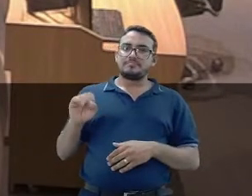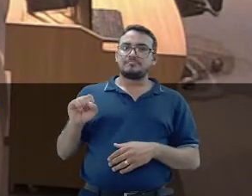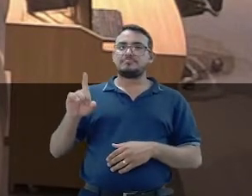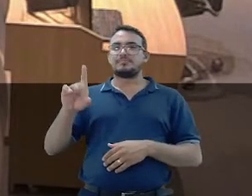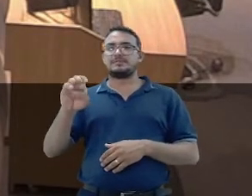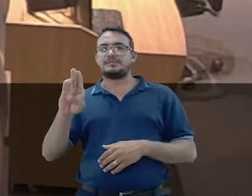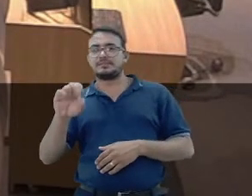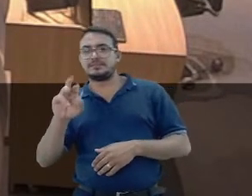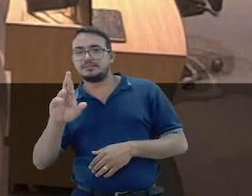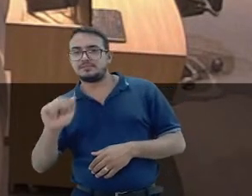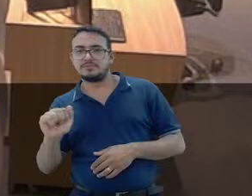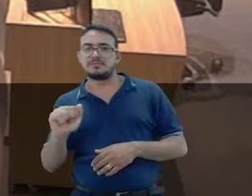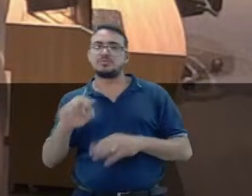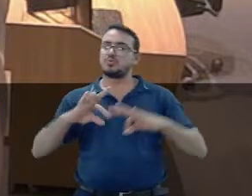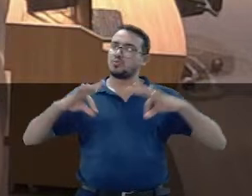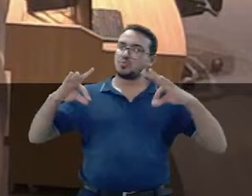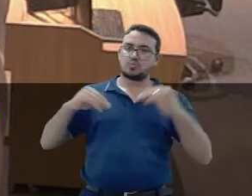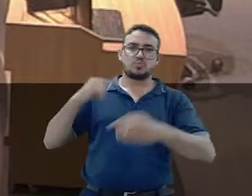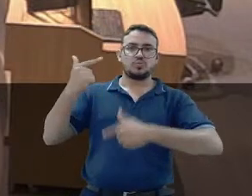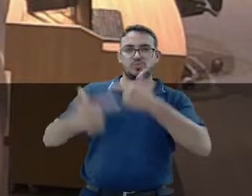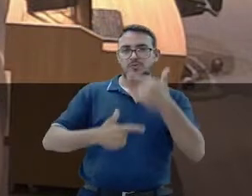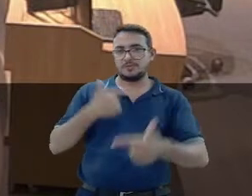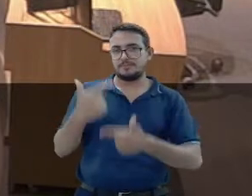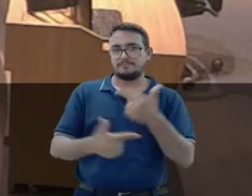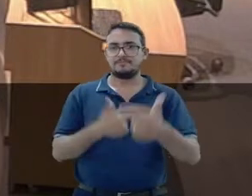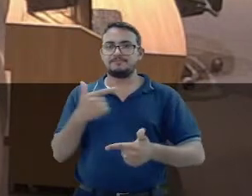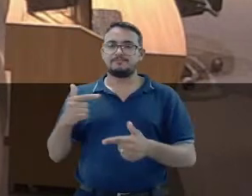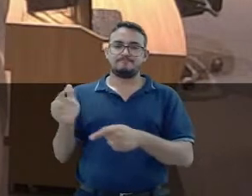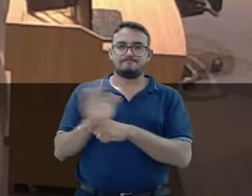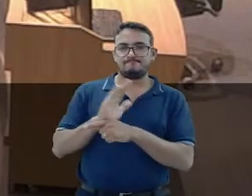Débora, aos servidores da...